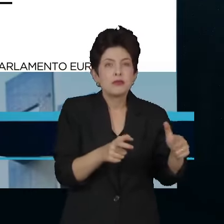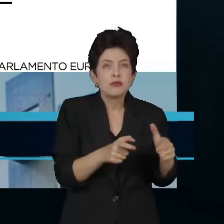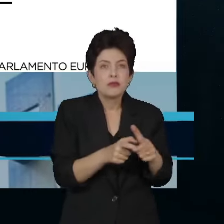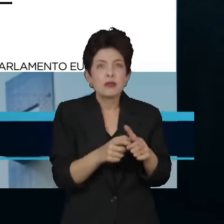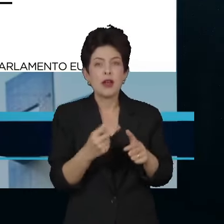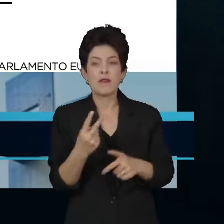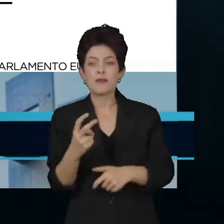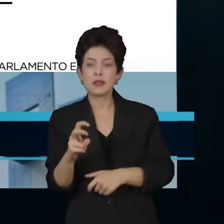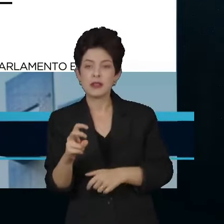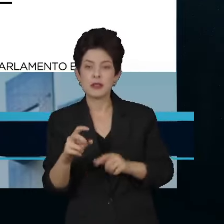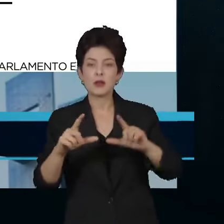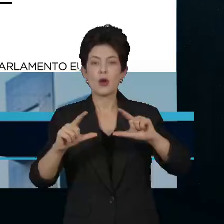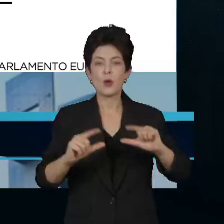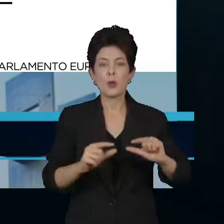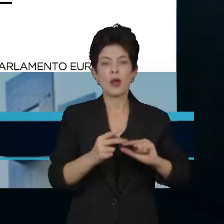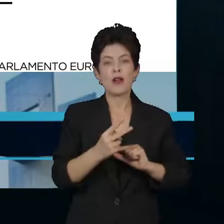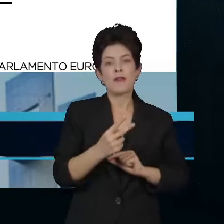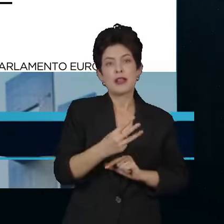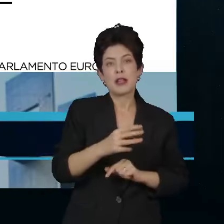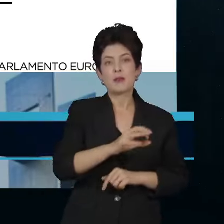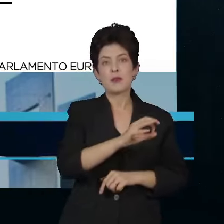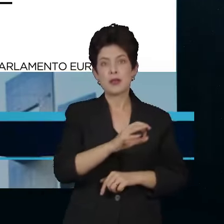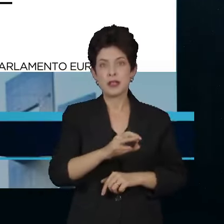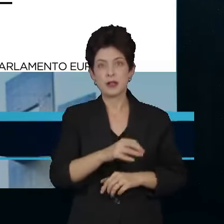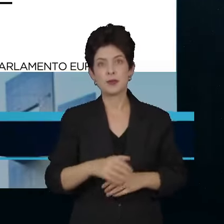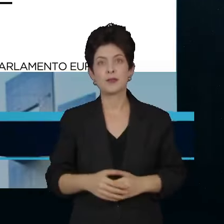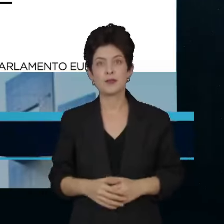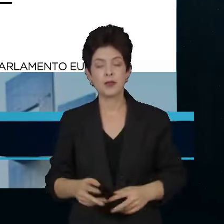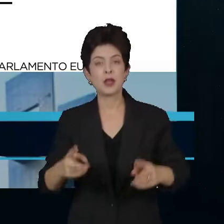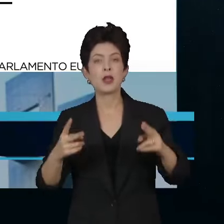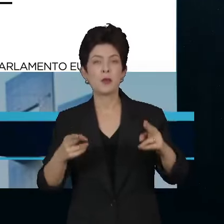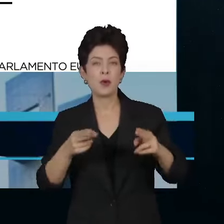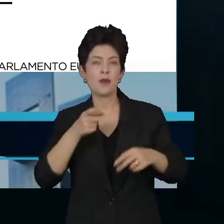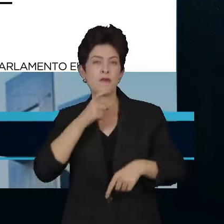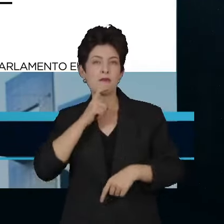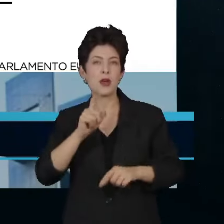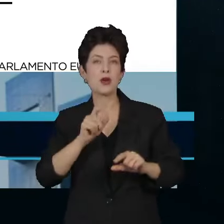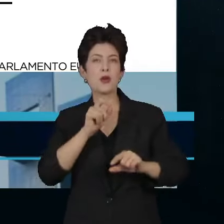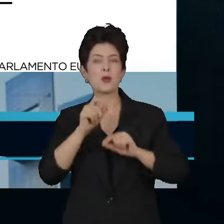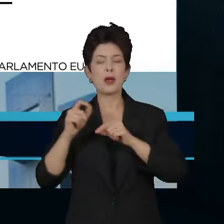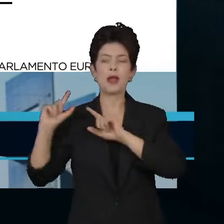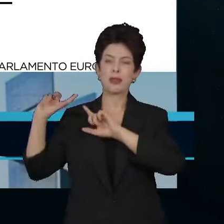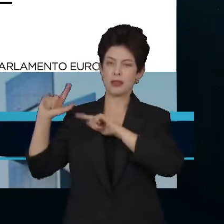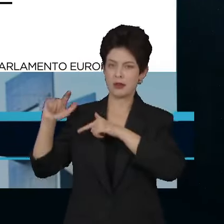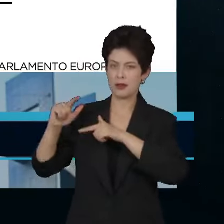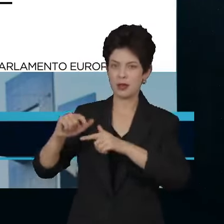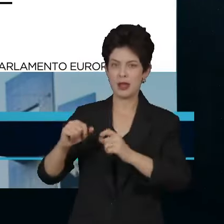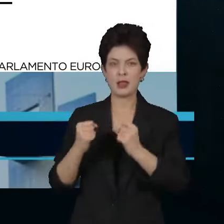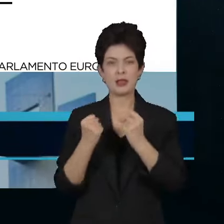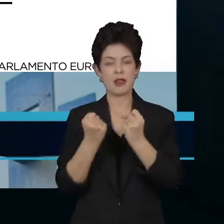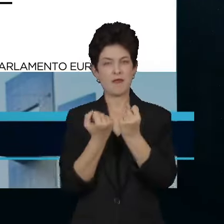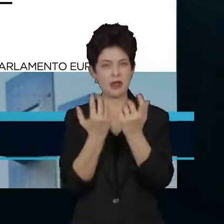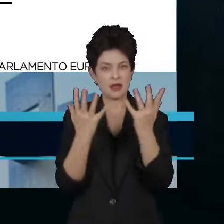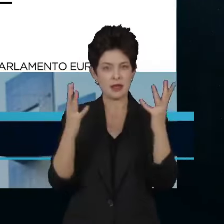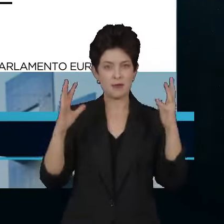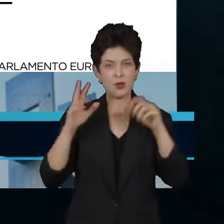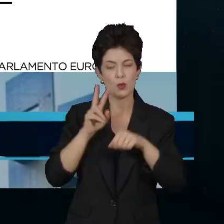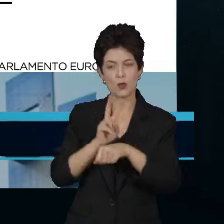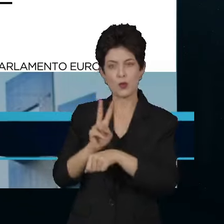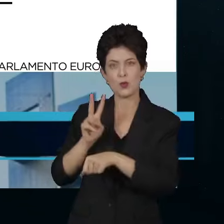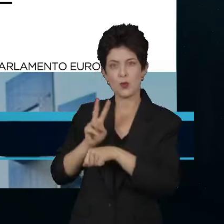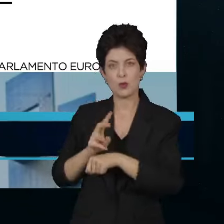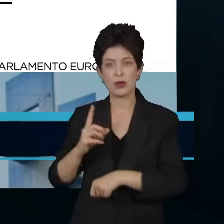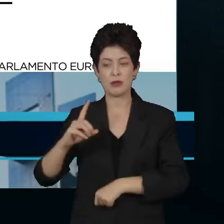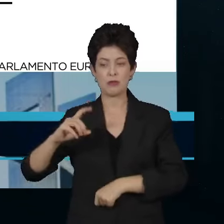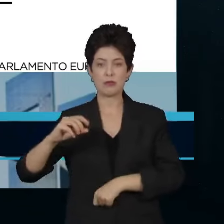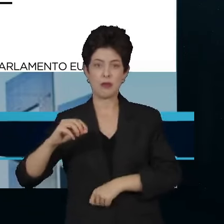para 23% dos representantes. Assim como os verdes, força tradicional na defesa de causas ambientais, que passariam de